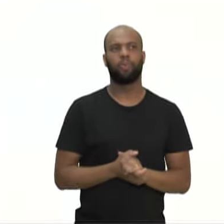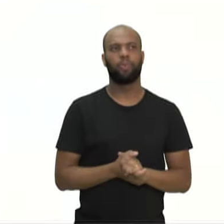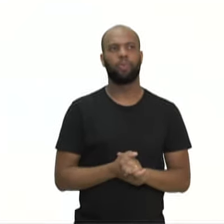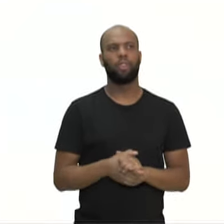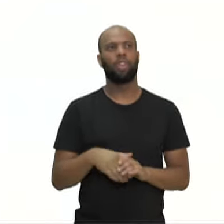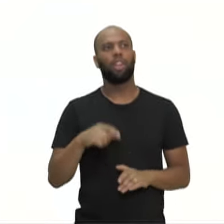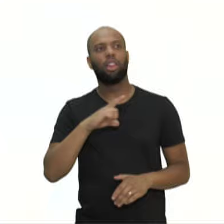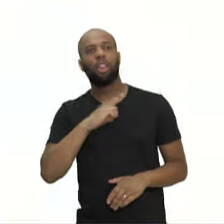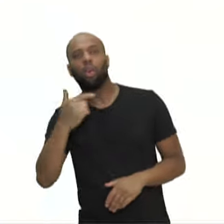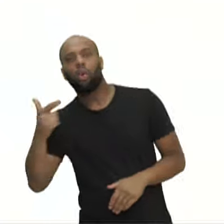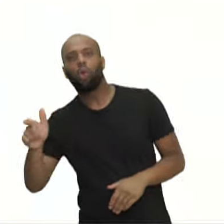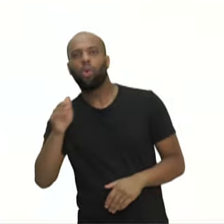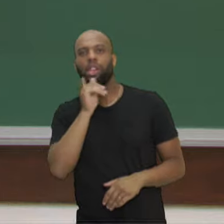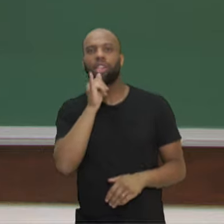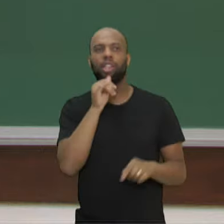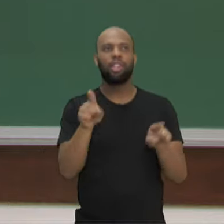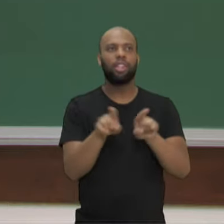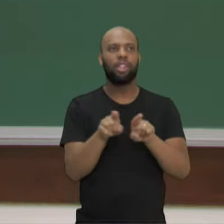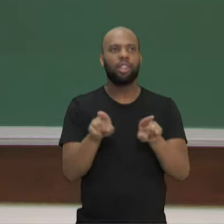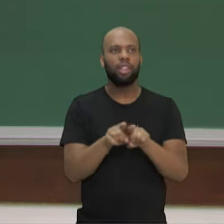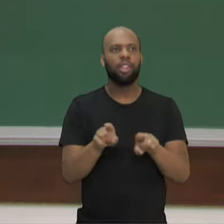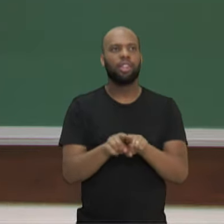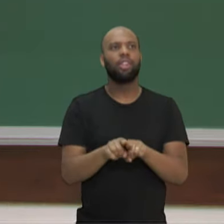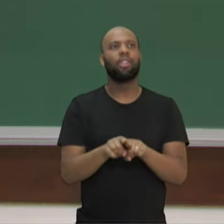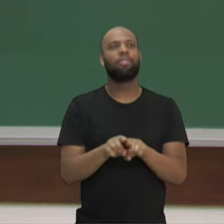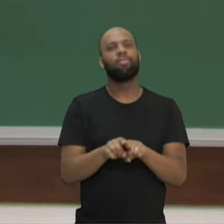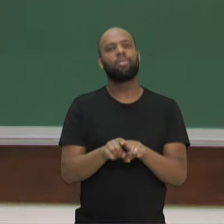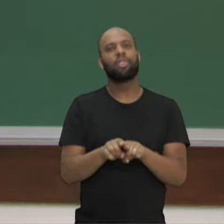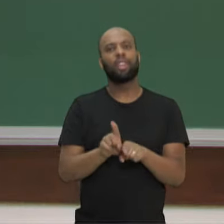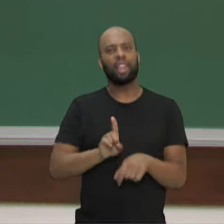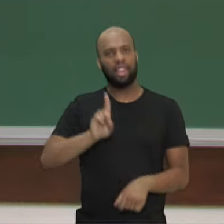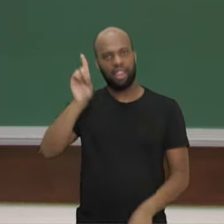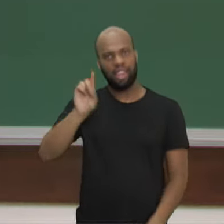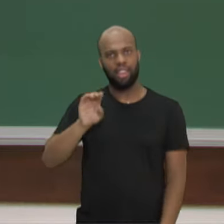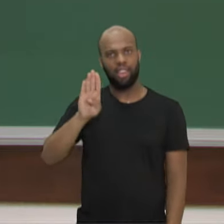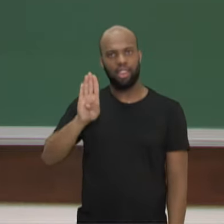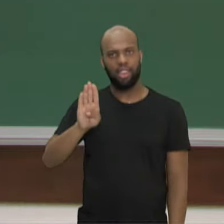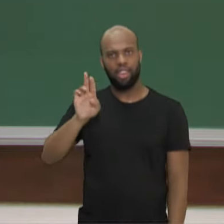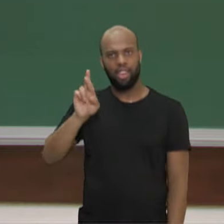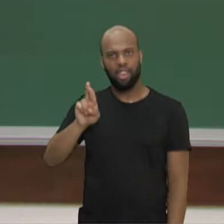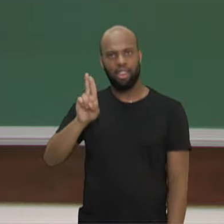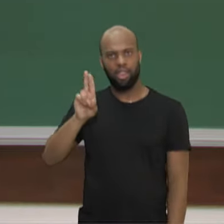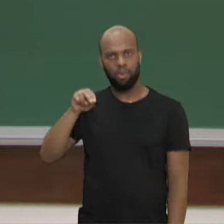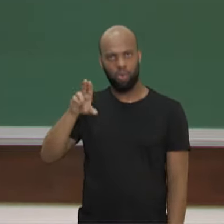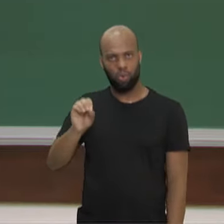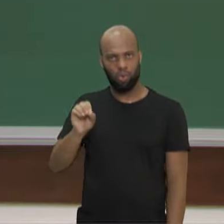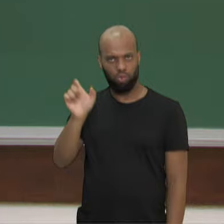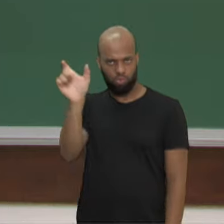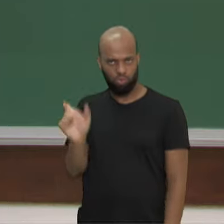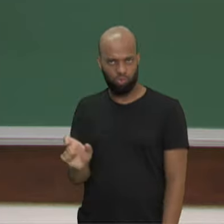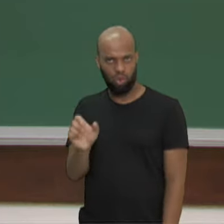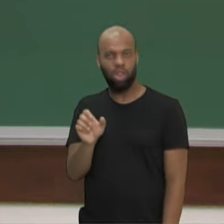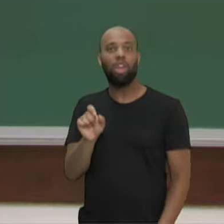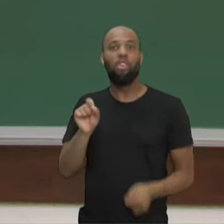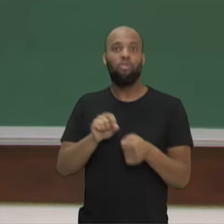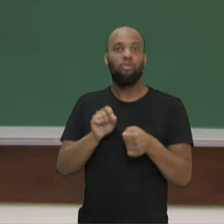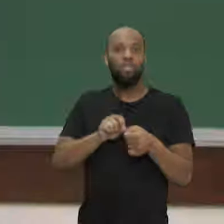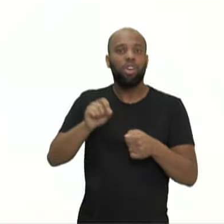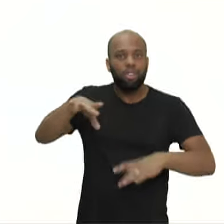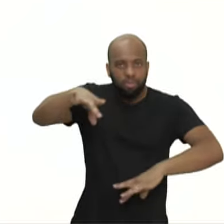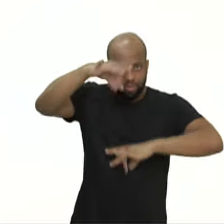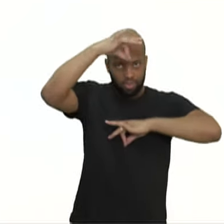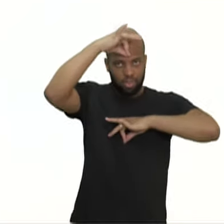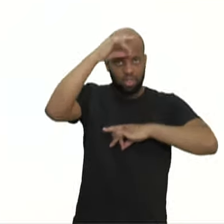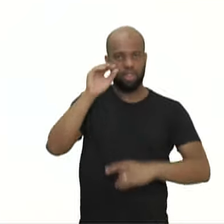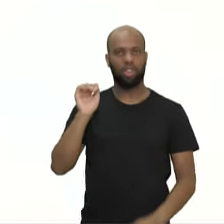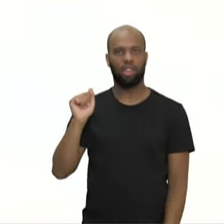Outro exemplo do figurino do espetáculo A Longa Espera, tá? O Bruno faz o personagem do Amarildo, tá? Então vocês podem